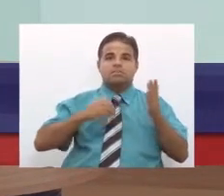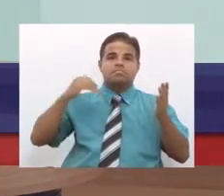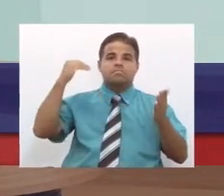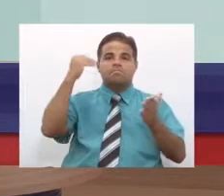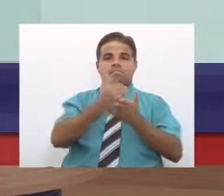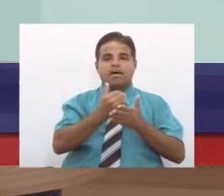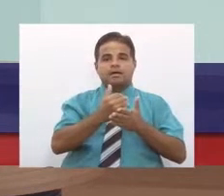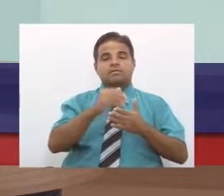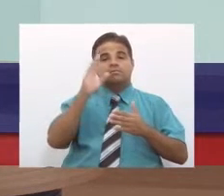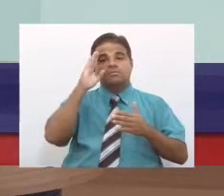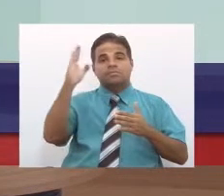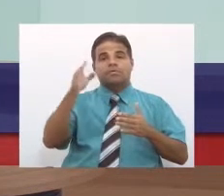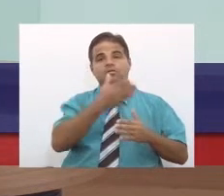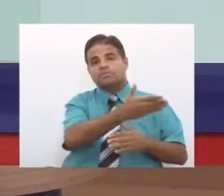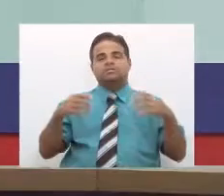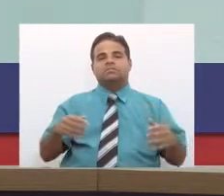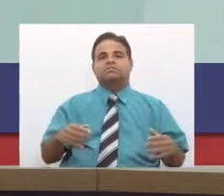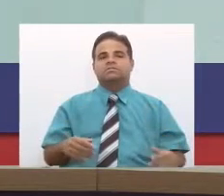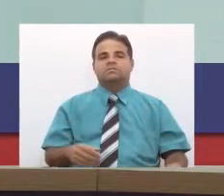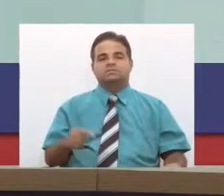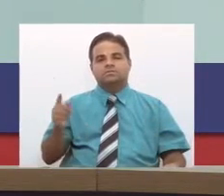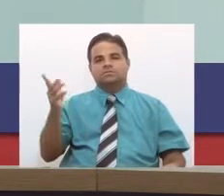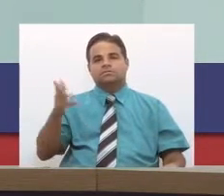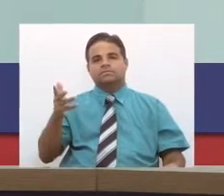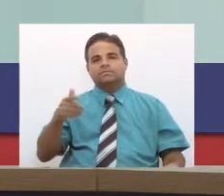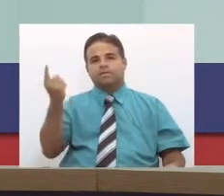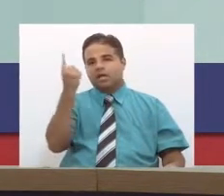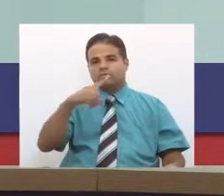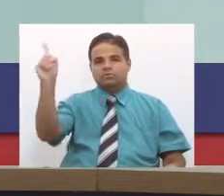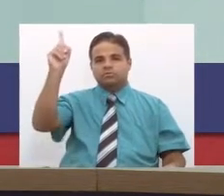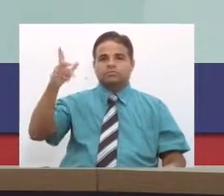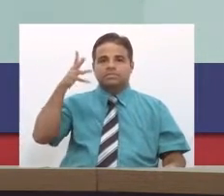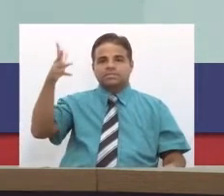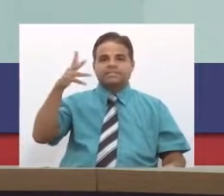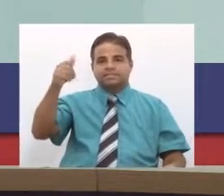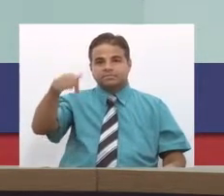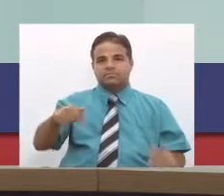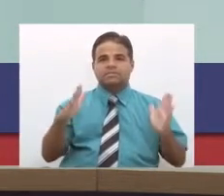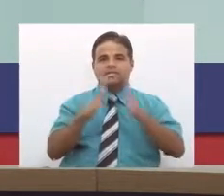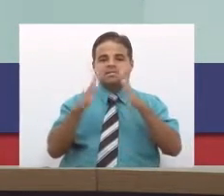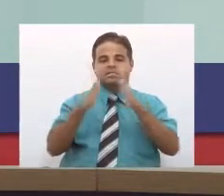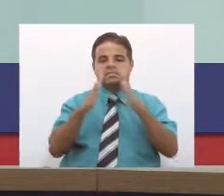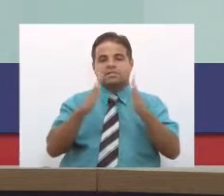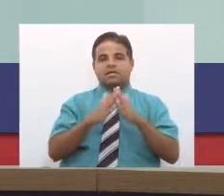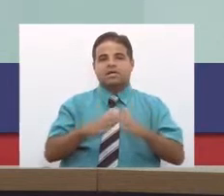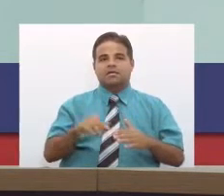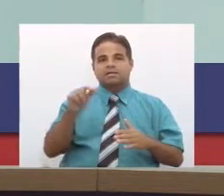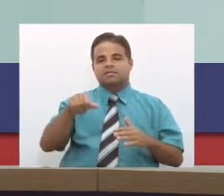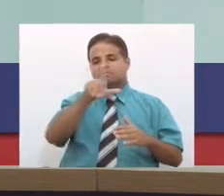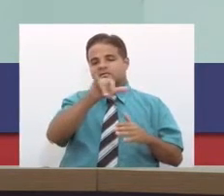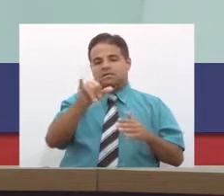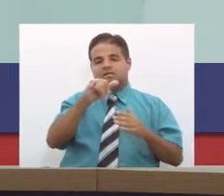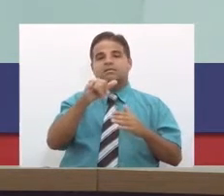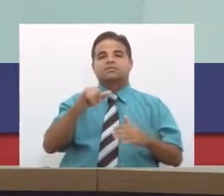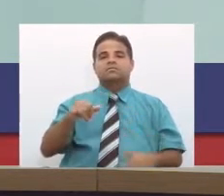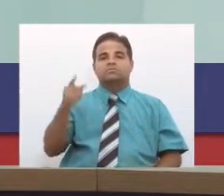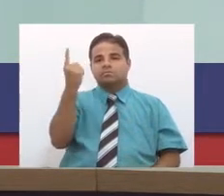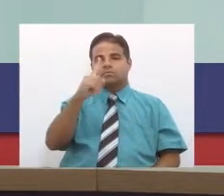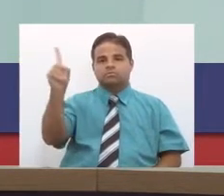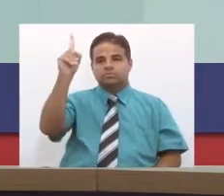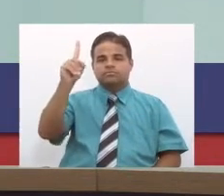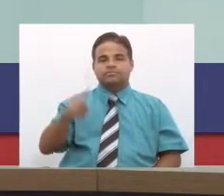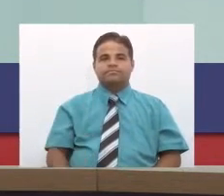porque vocês são mestres em cidadania. Hoje é a minha última sessão nessa casa, dessa legislatura,